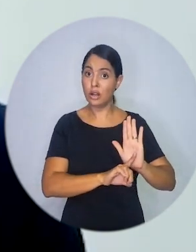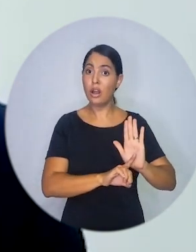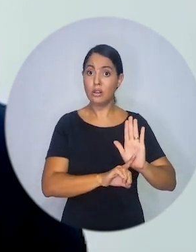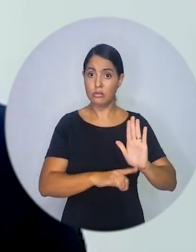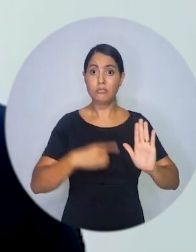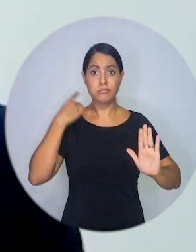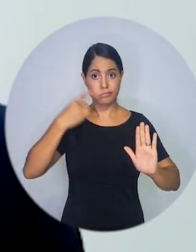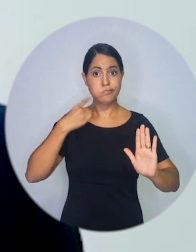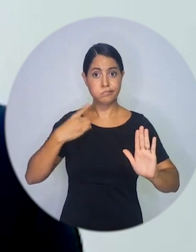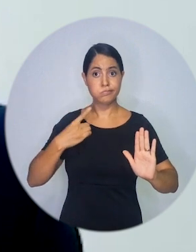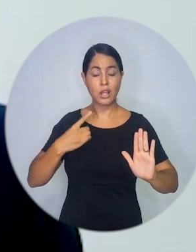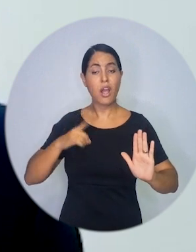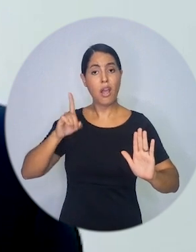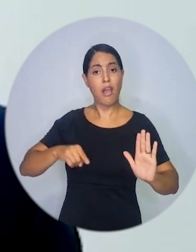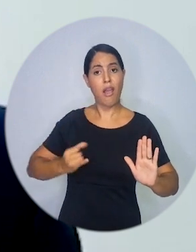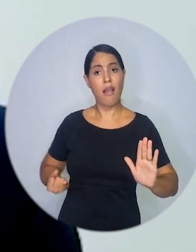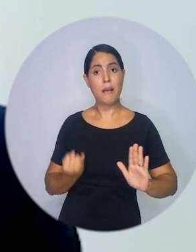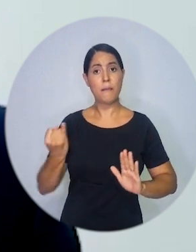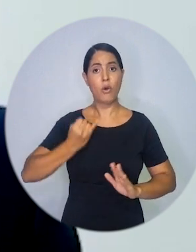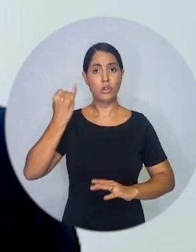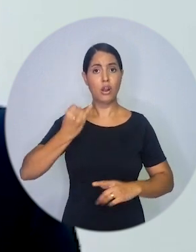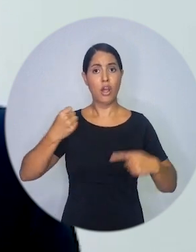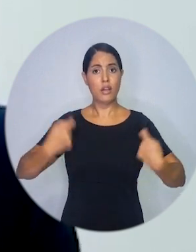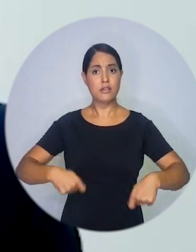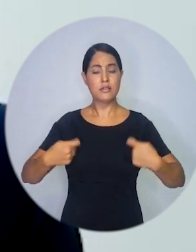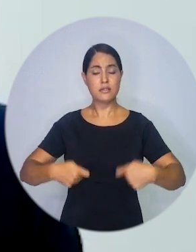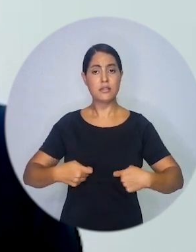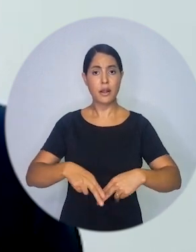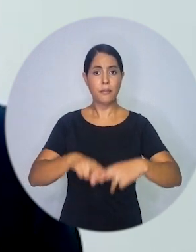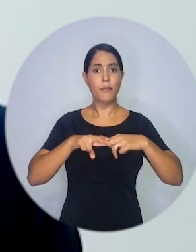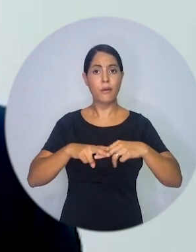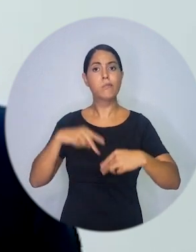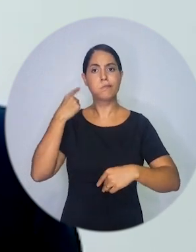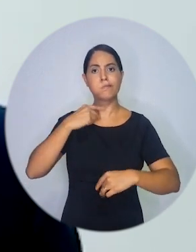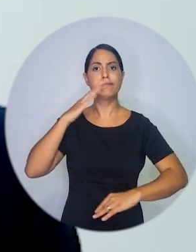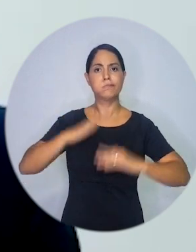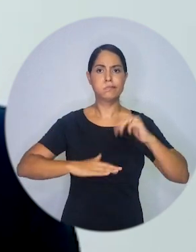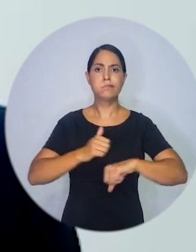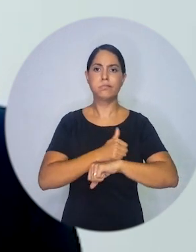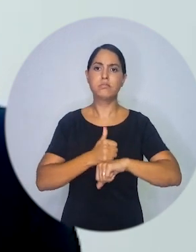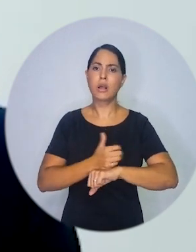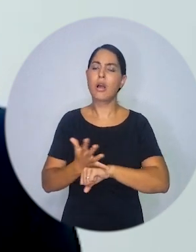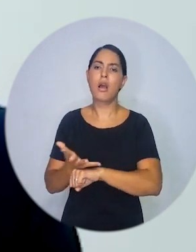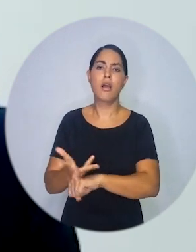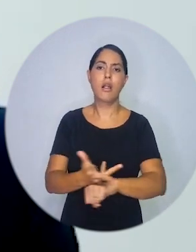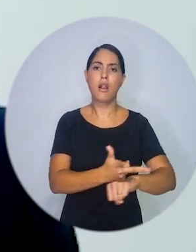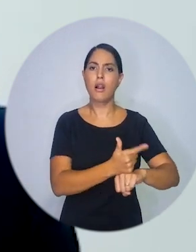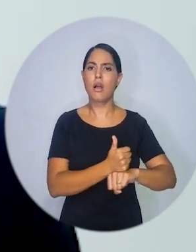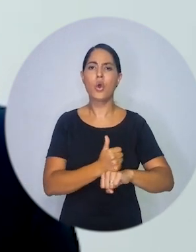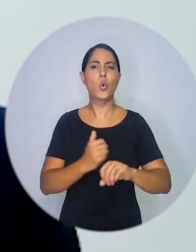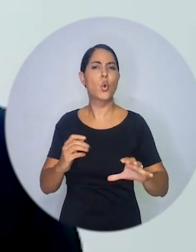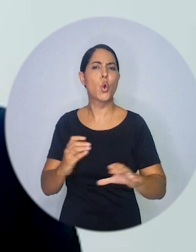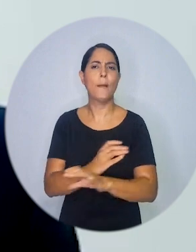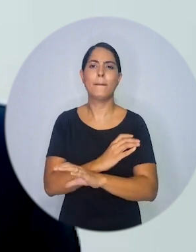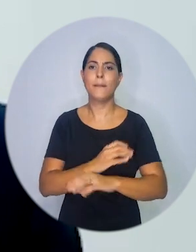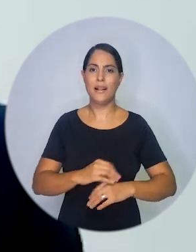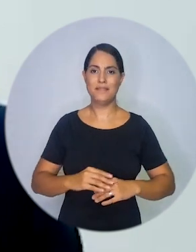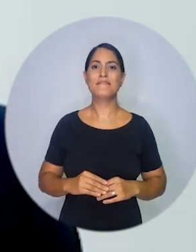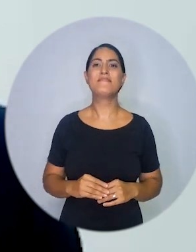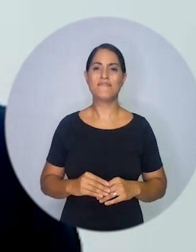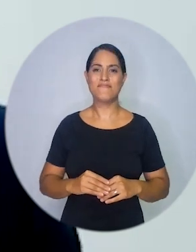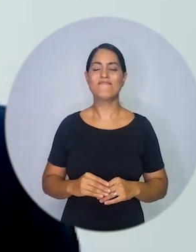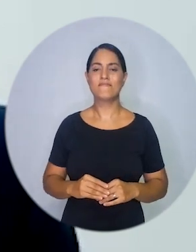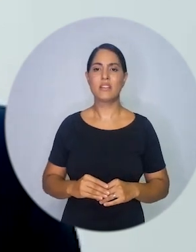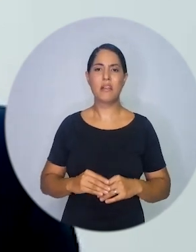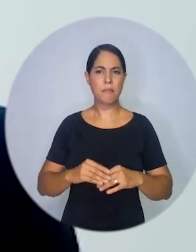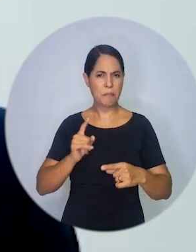são importantes e imprescindíveis para que a advocacia possa ser desenvolvida de maneira plena, sem